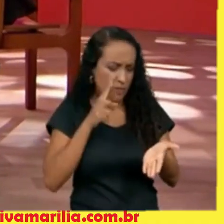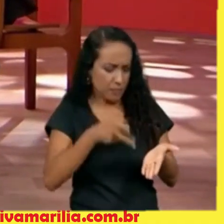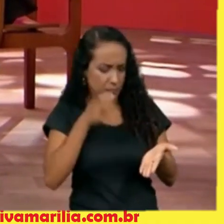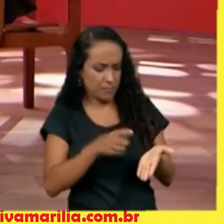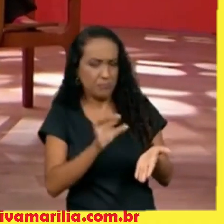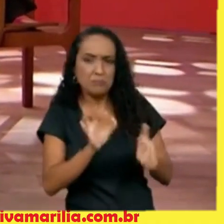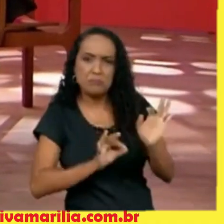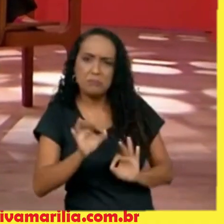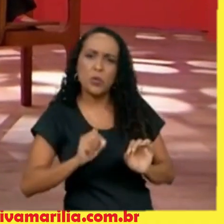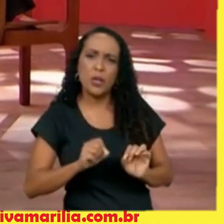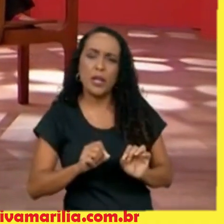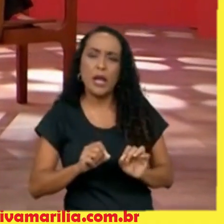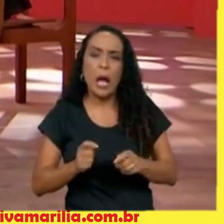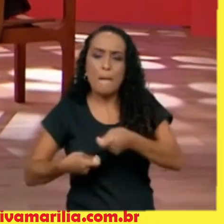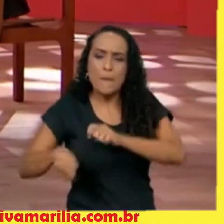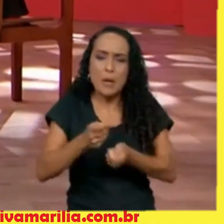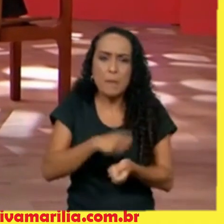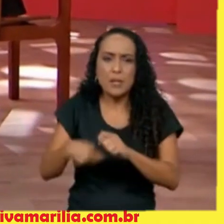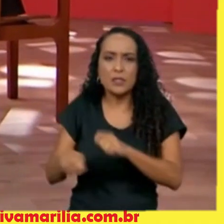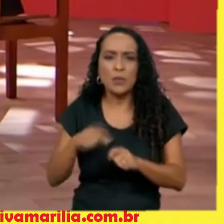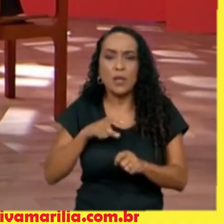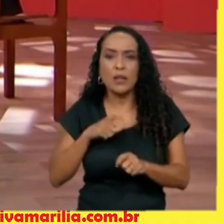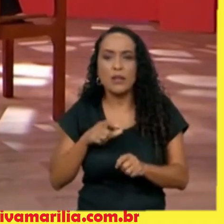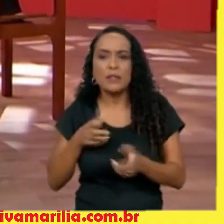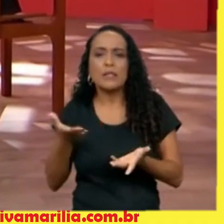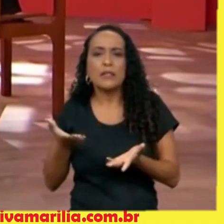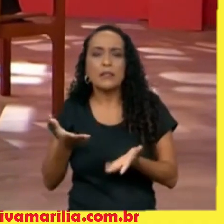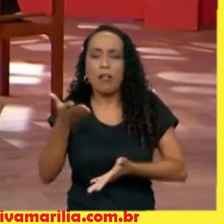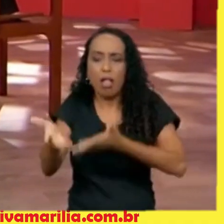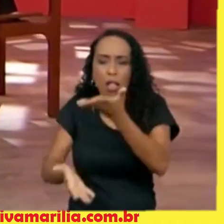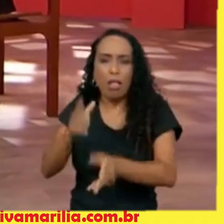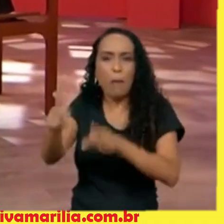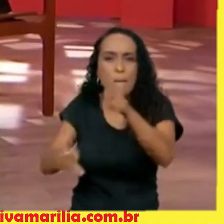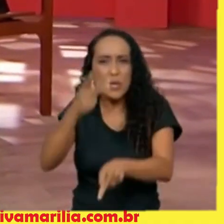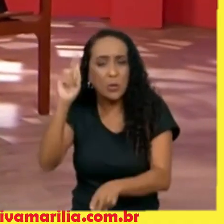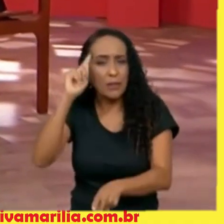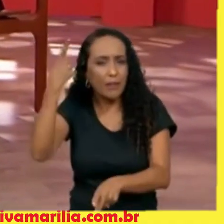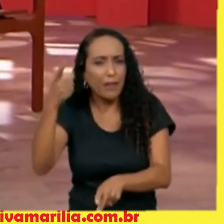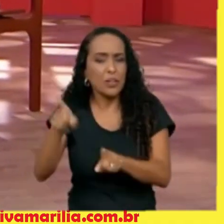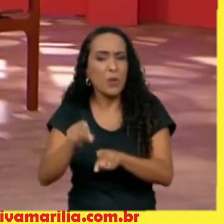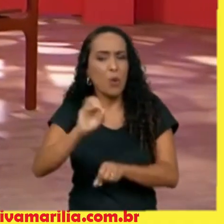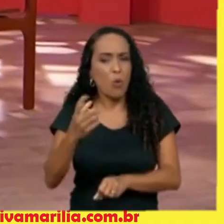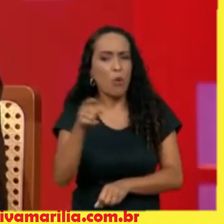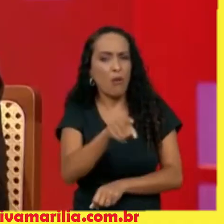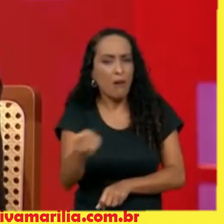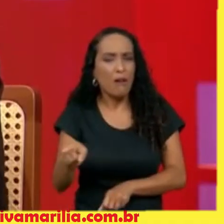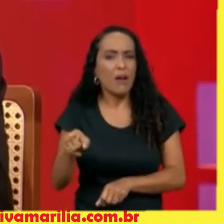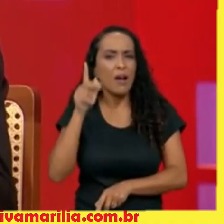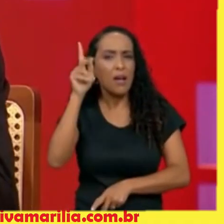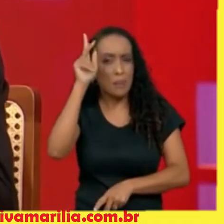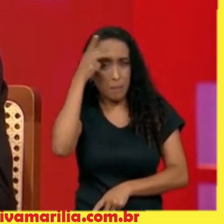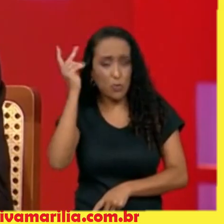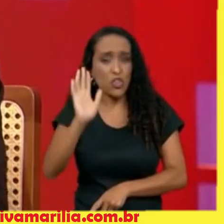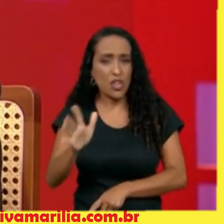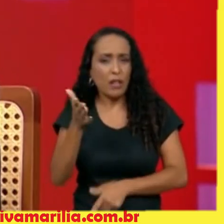ela passa pela ideia de convencer as pessoas, ou, de fato, elas estão convencidas, muitas das pessoas,